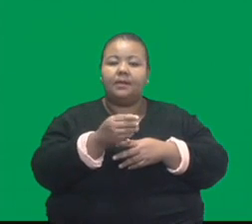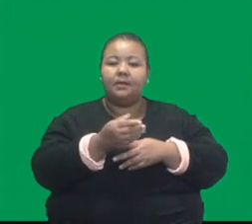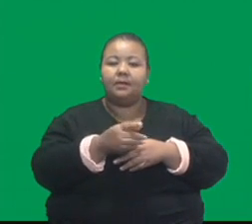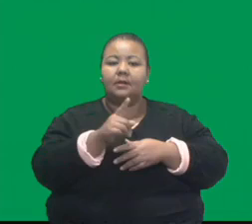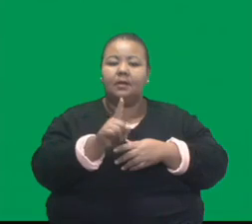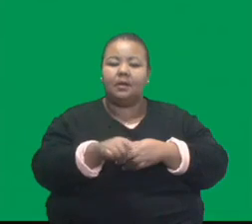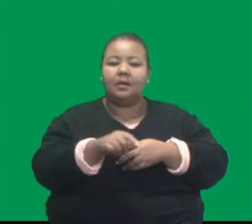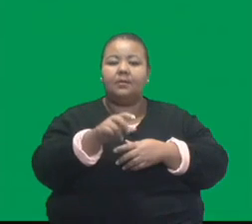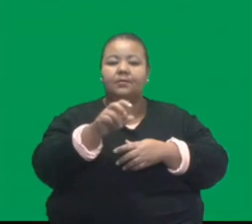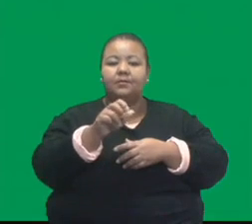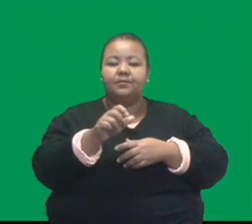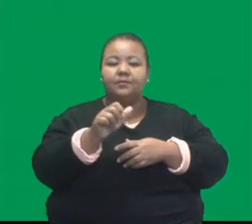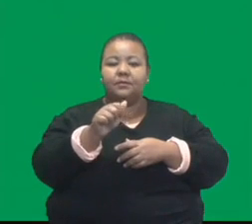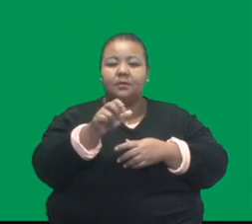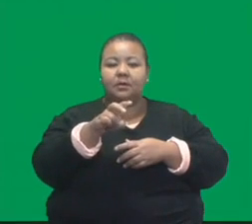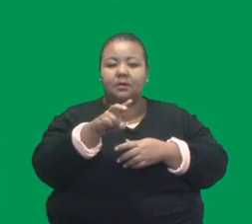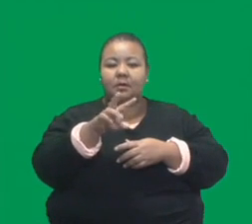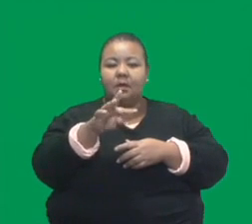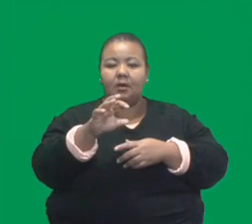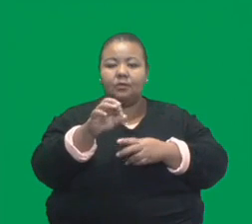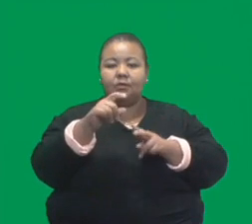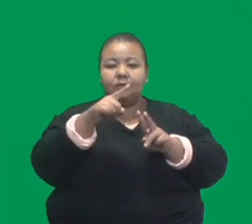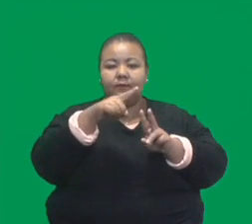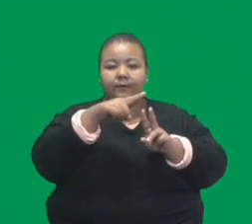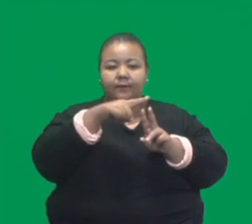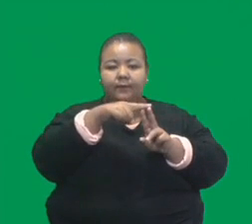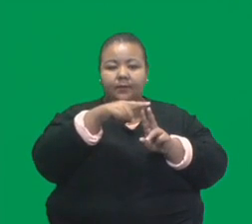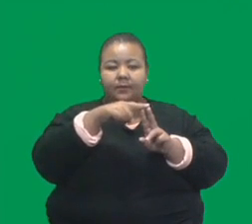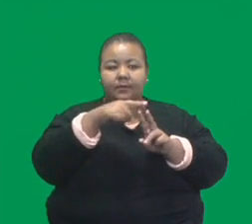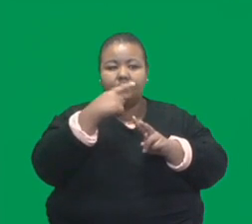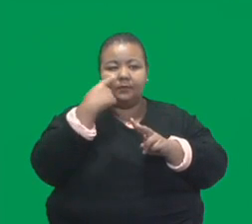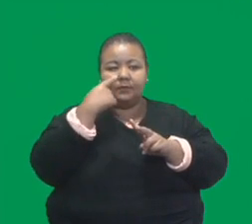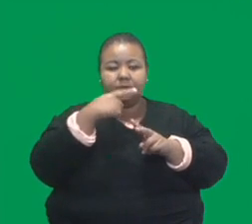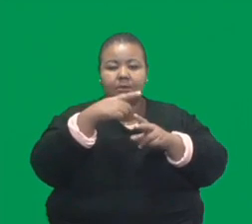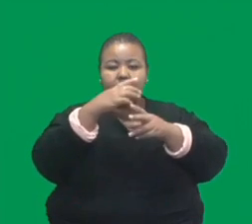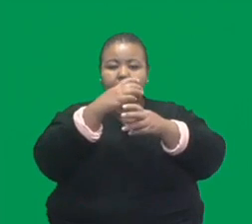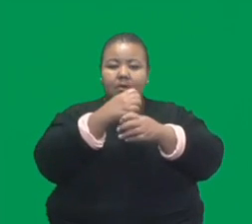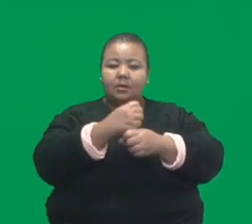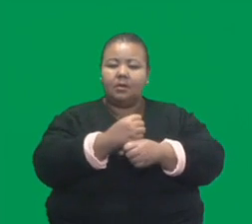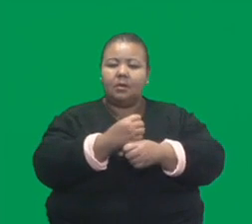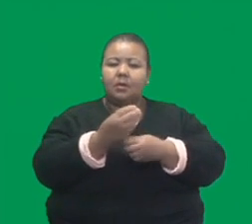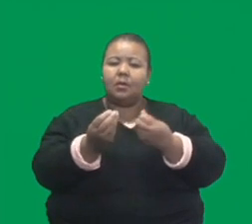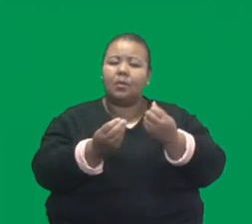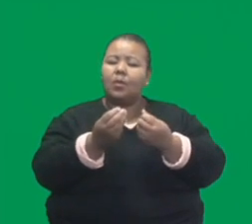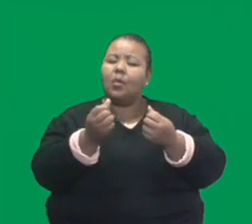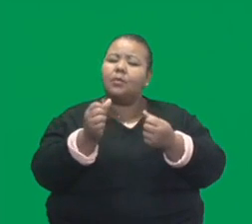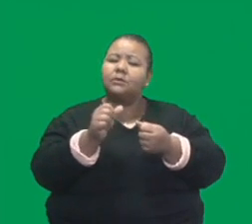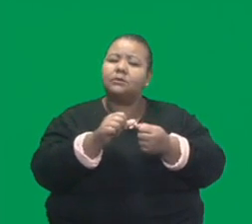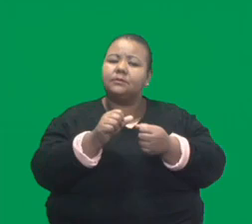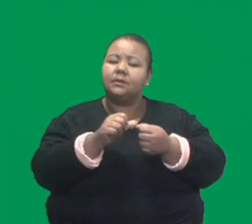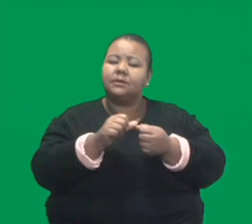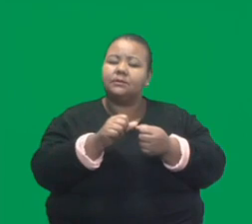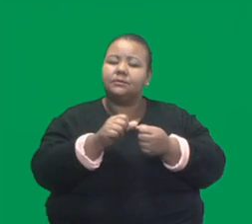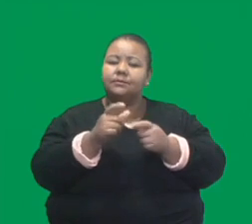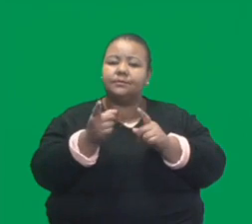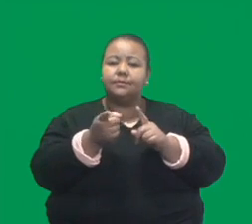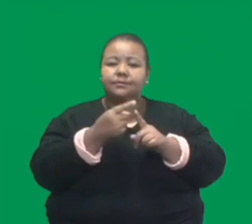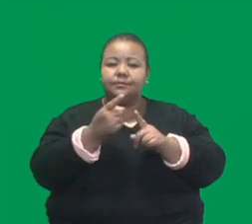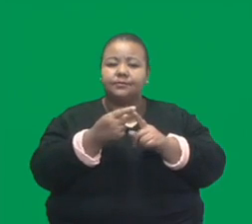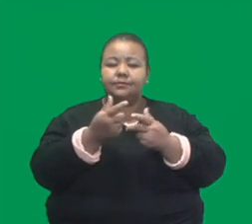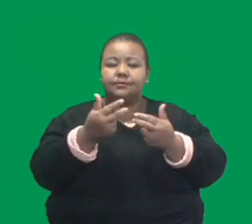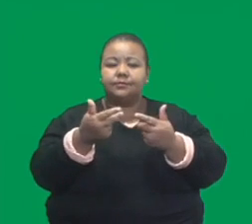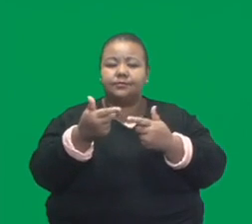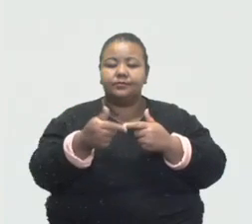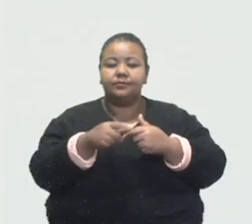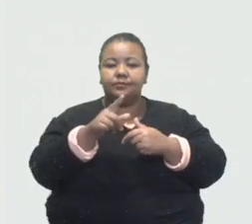se ele é um autovetor, vamos verificar esse cálculo. Como a gente faz isso, professora? A primeira coisa, a gente vai pegar a